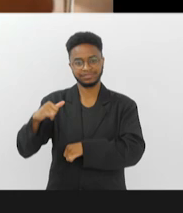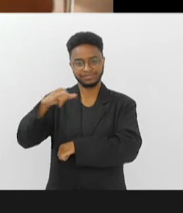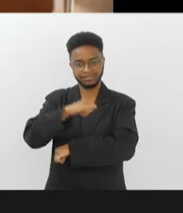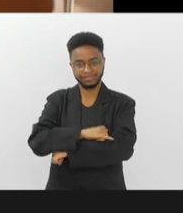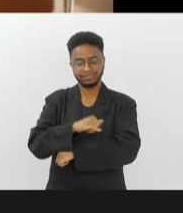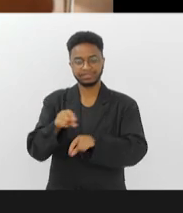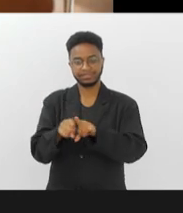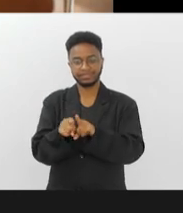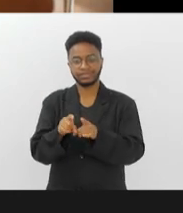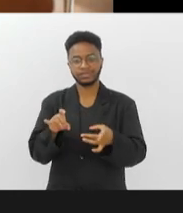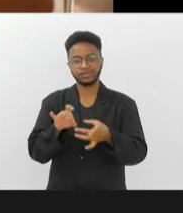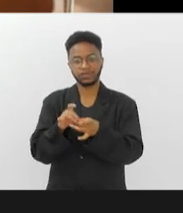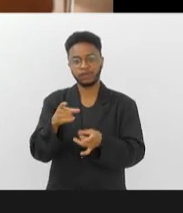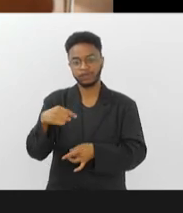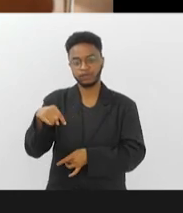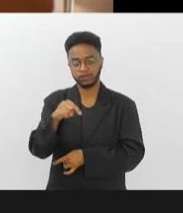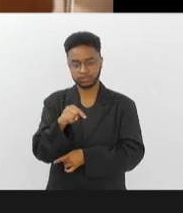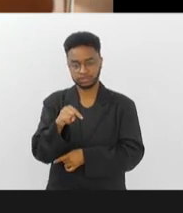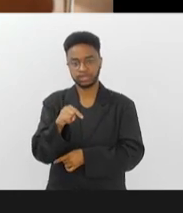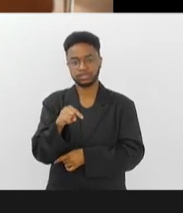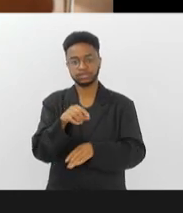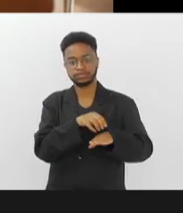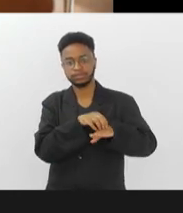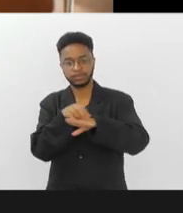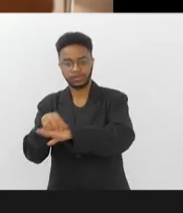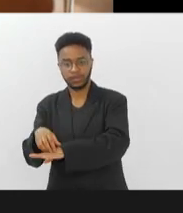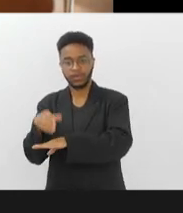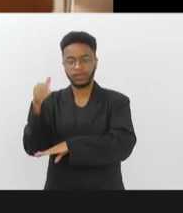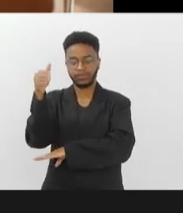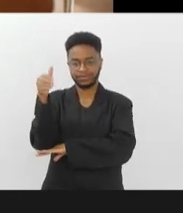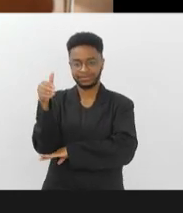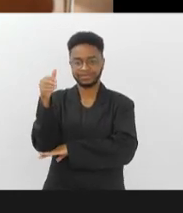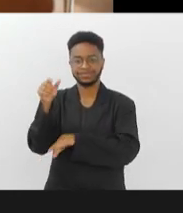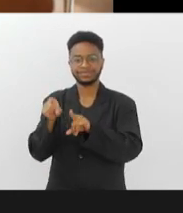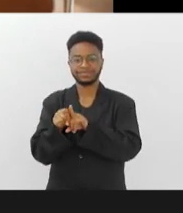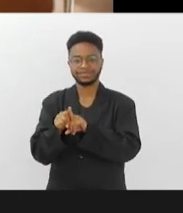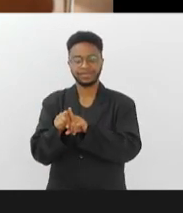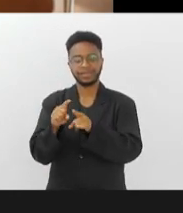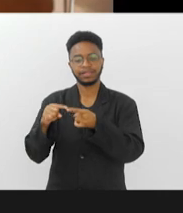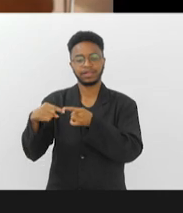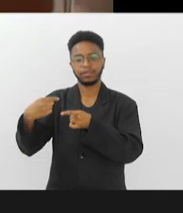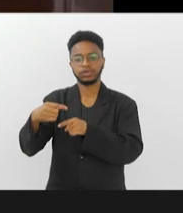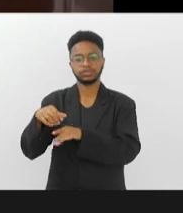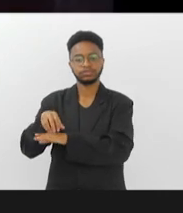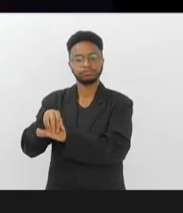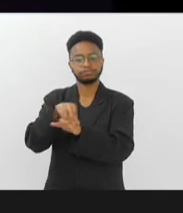de vocês para o hotel e depois para a Filda.